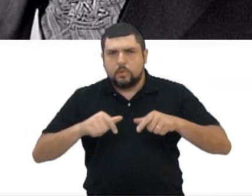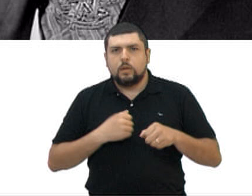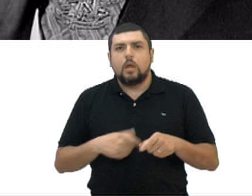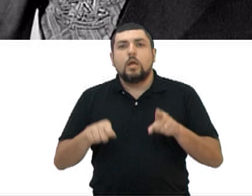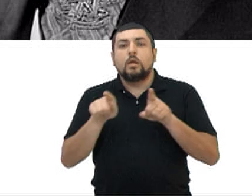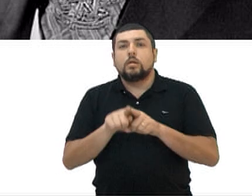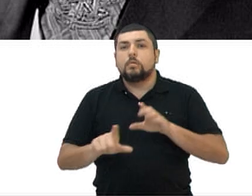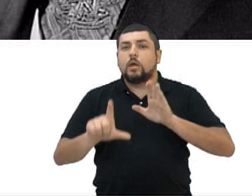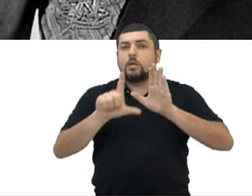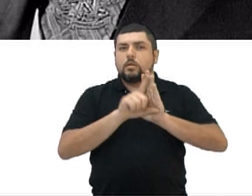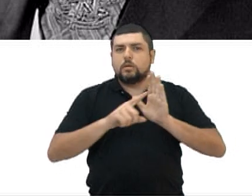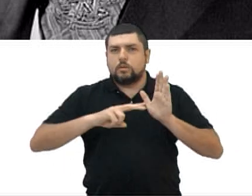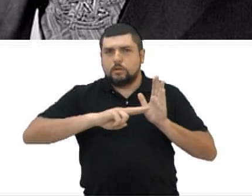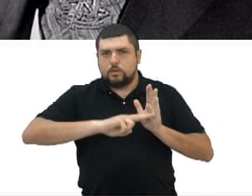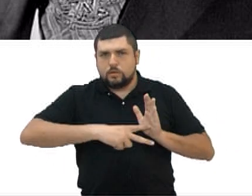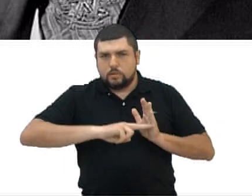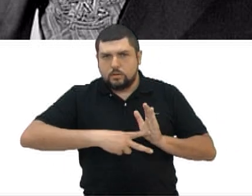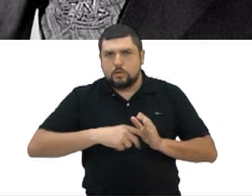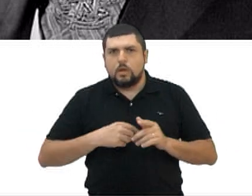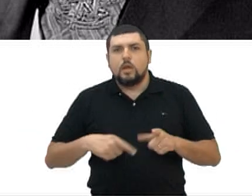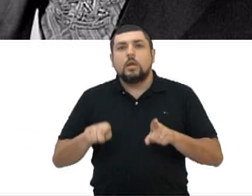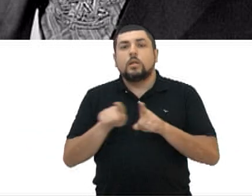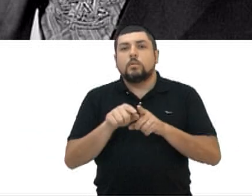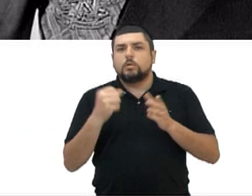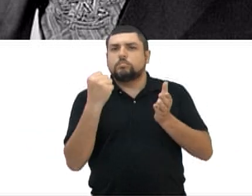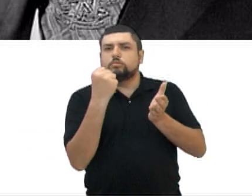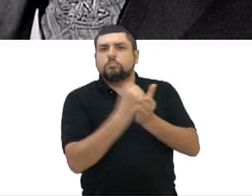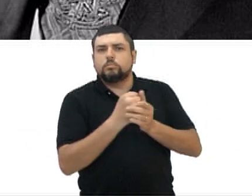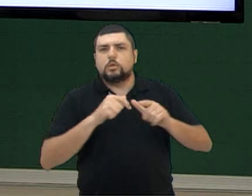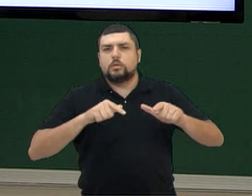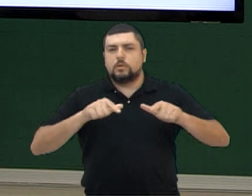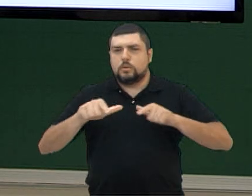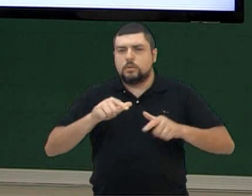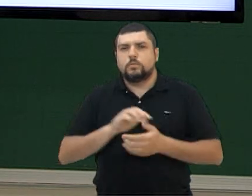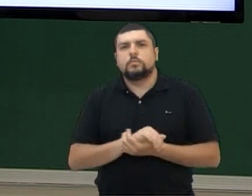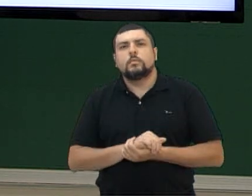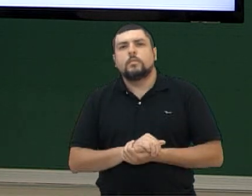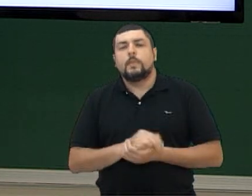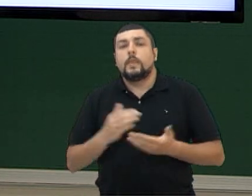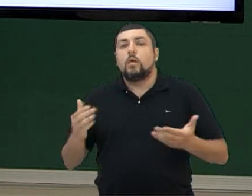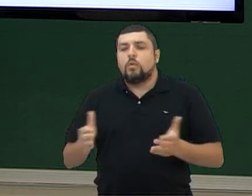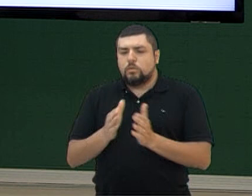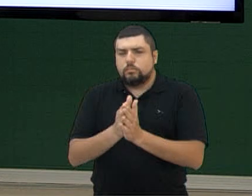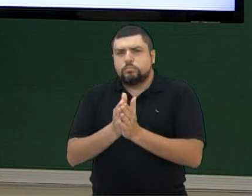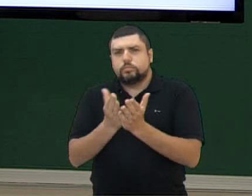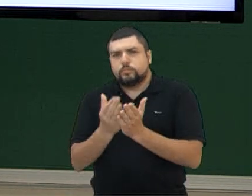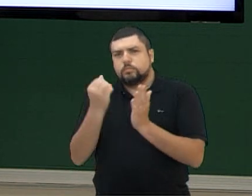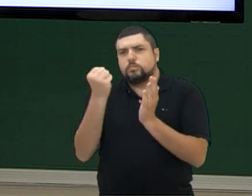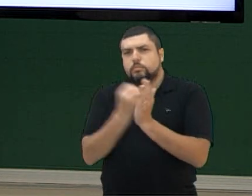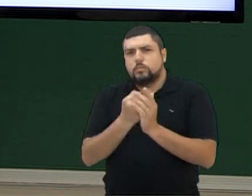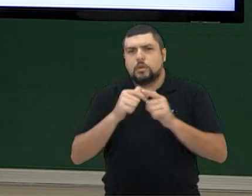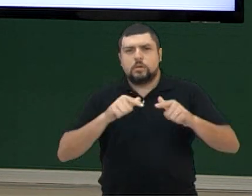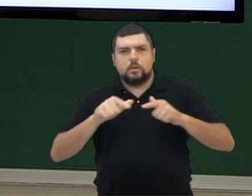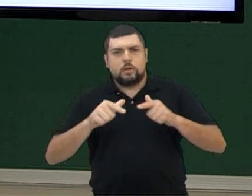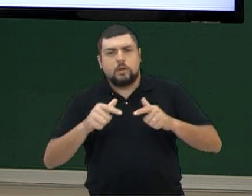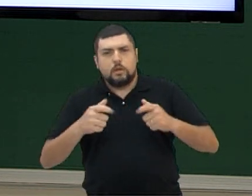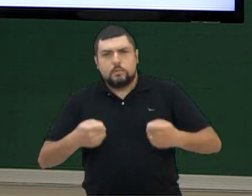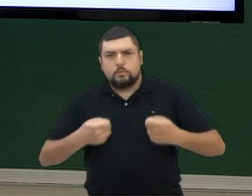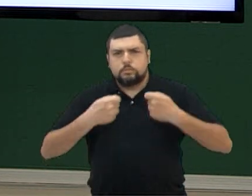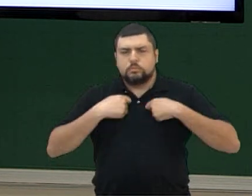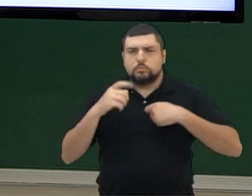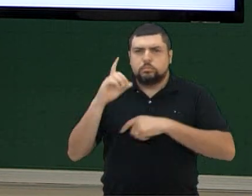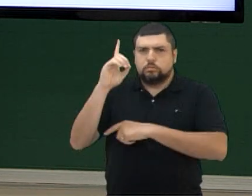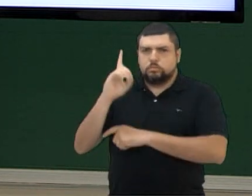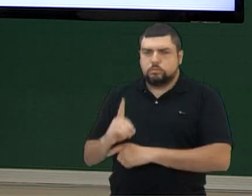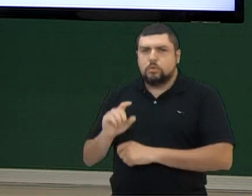de Sindicalização e da carteira de trabalho. A nossa carteira de trabalho hoje, que é o documento que garante os nossos contratos,